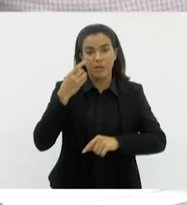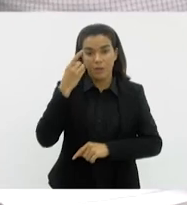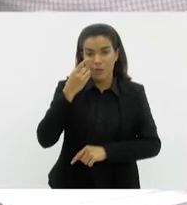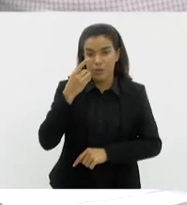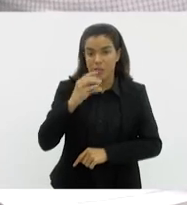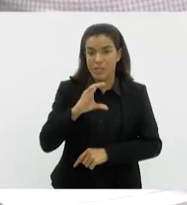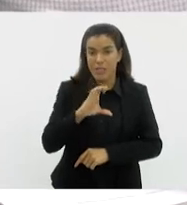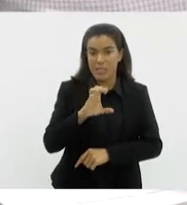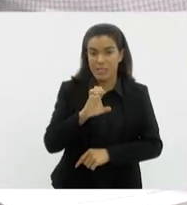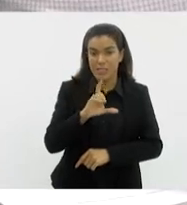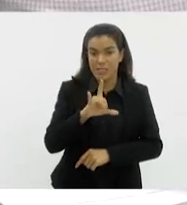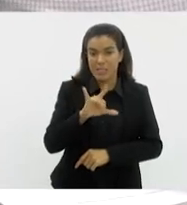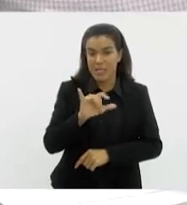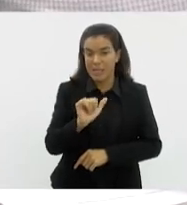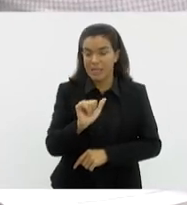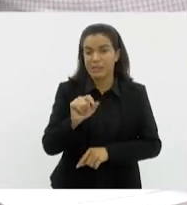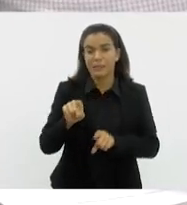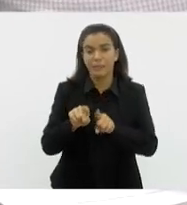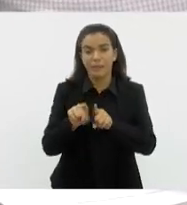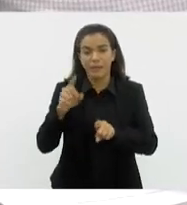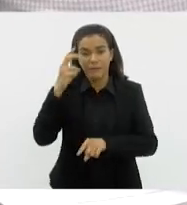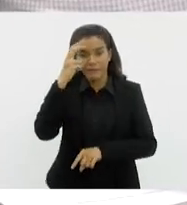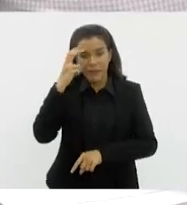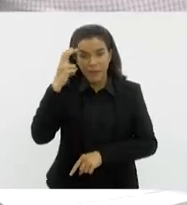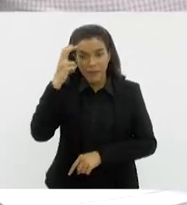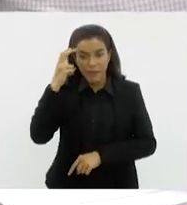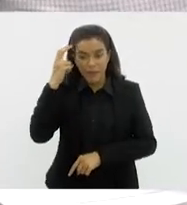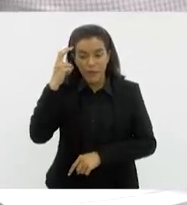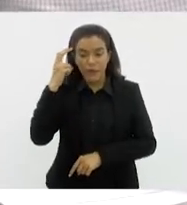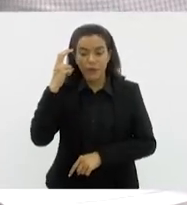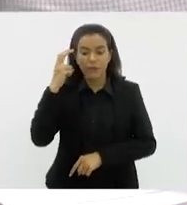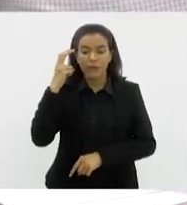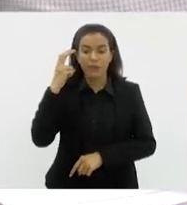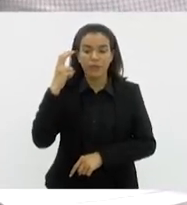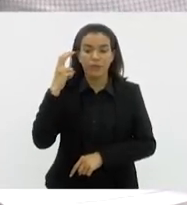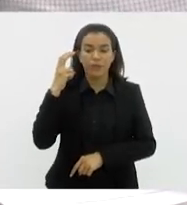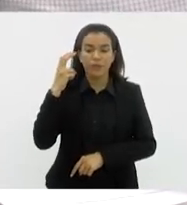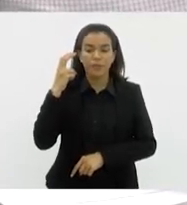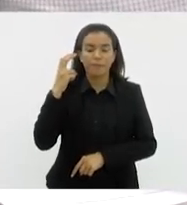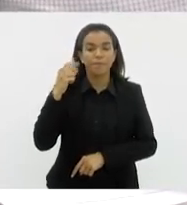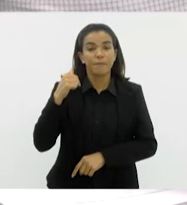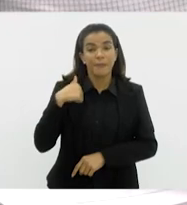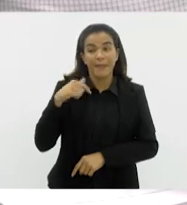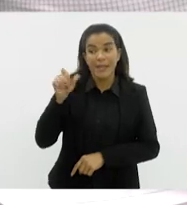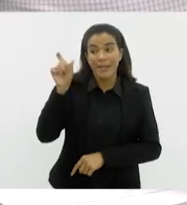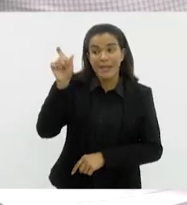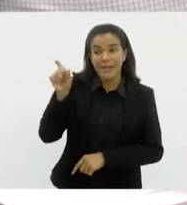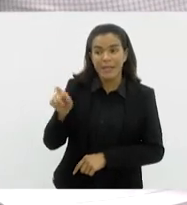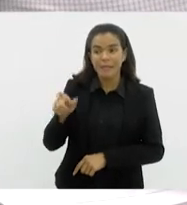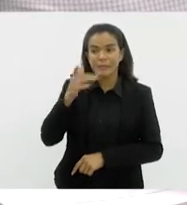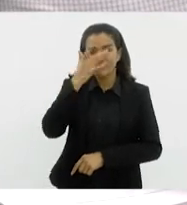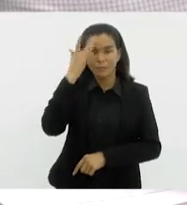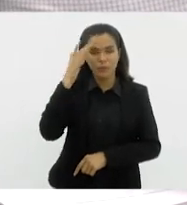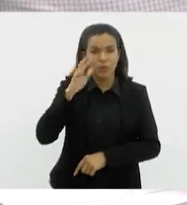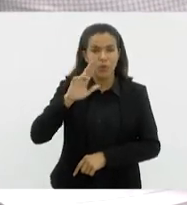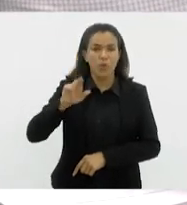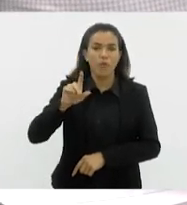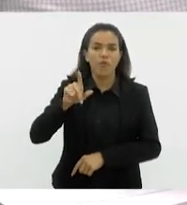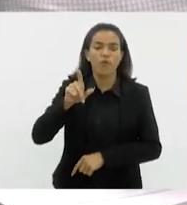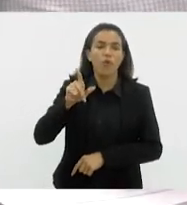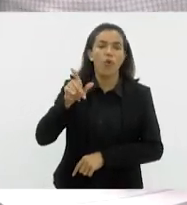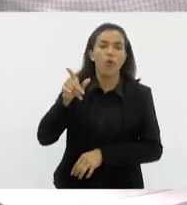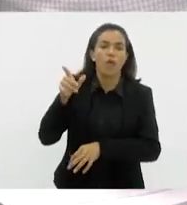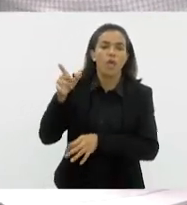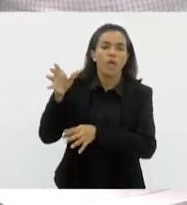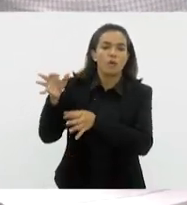Célia e todos os demais, que, como essa pessoa não foi declarada réu, ele continuava